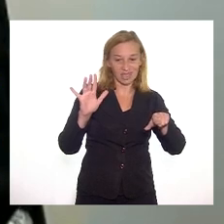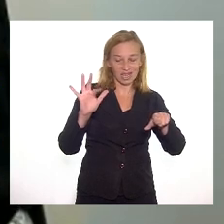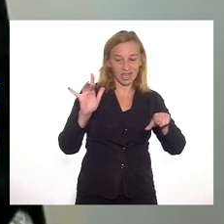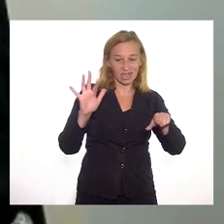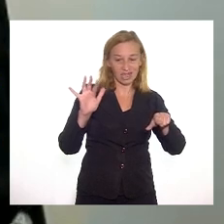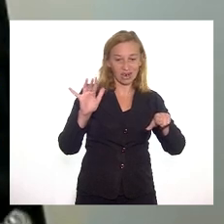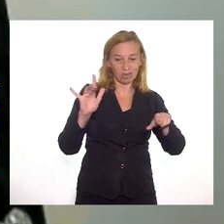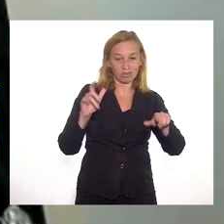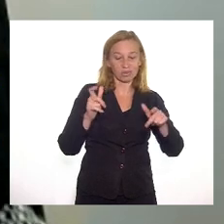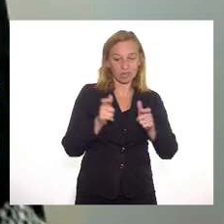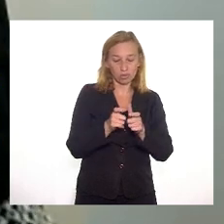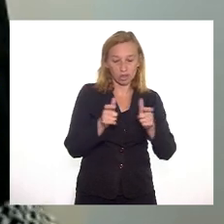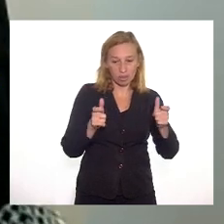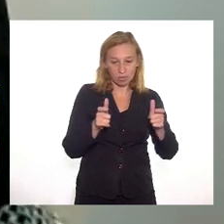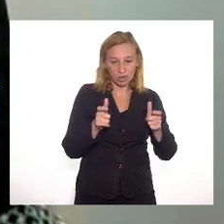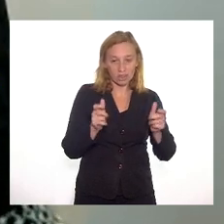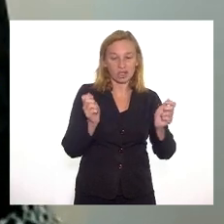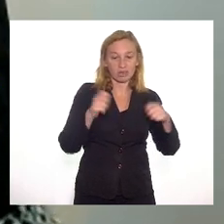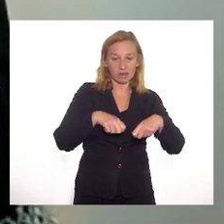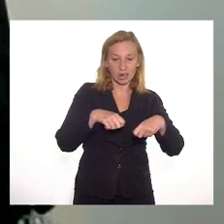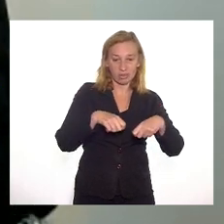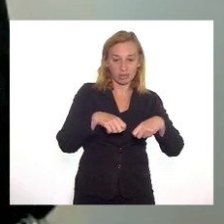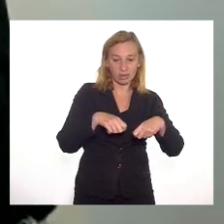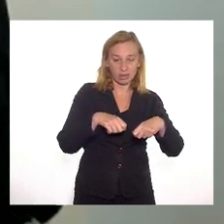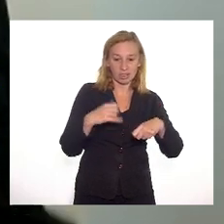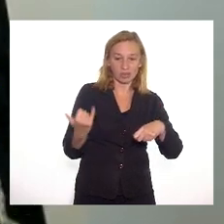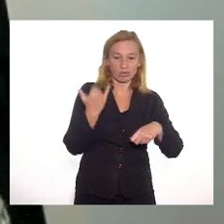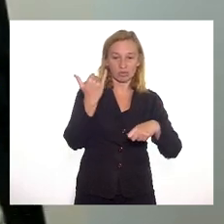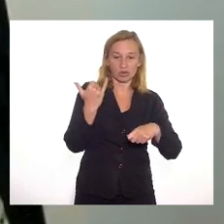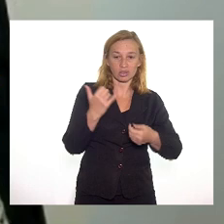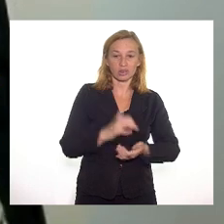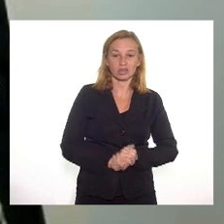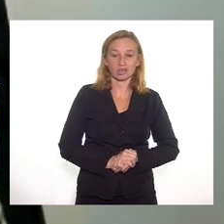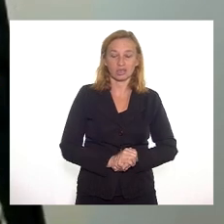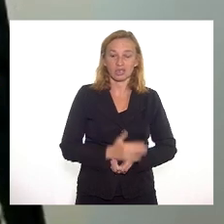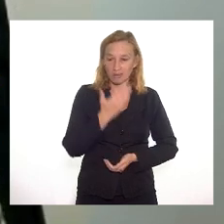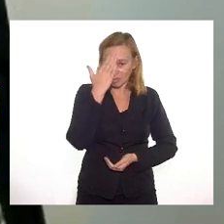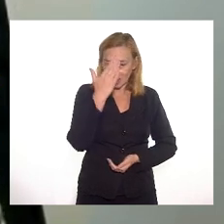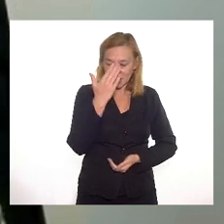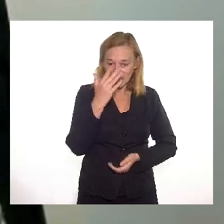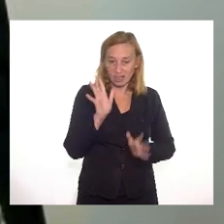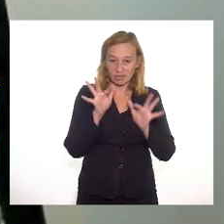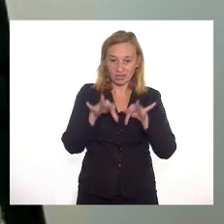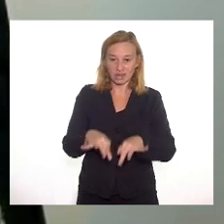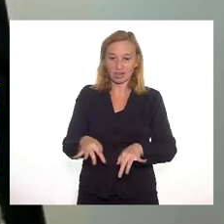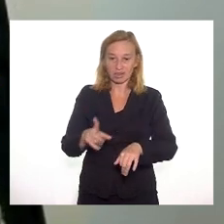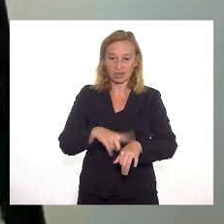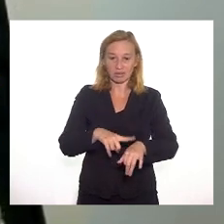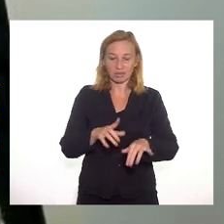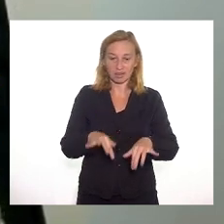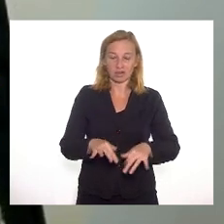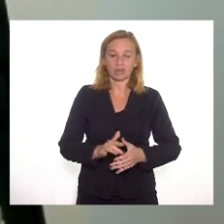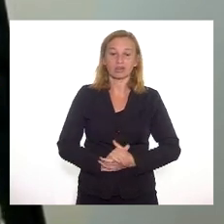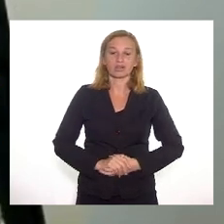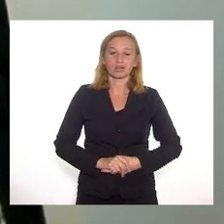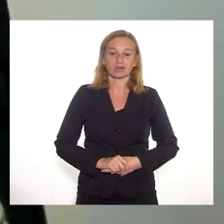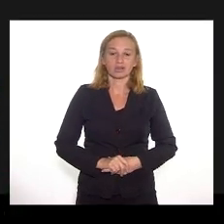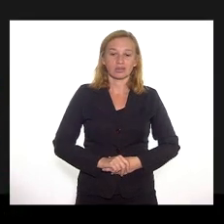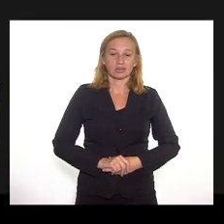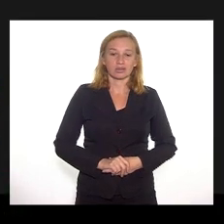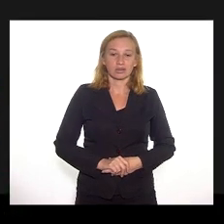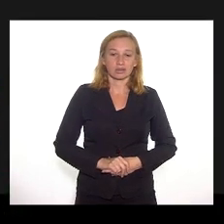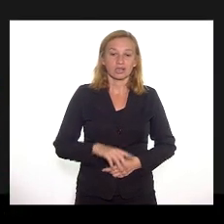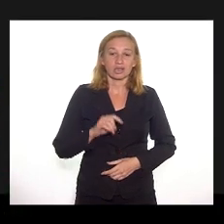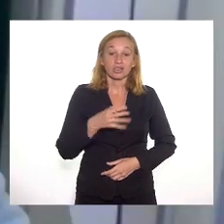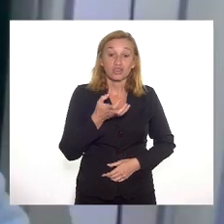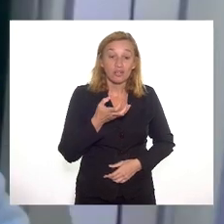tamanho, sua competência, sua capacidade e sua importância. Obrigada, encerra esse expediente final. Parabéns. Eu quero só